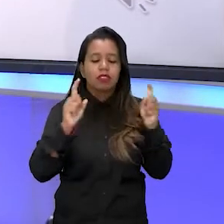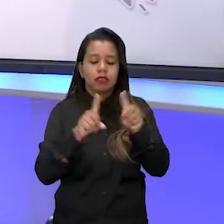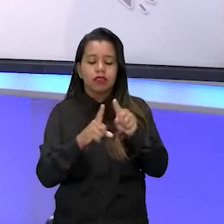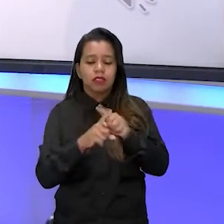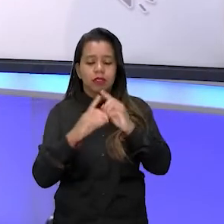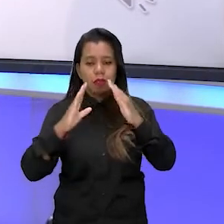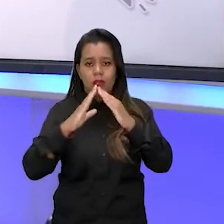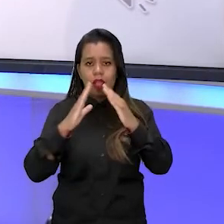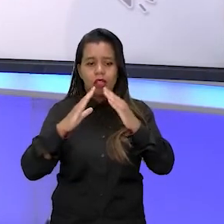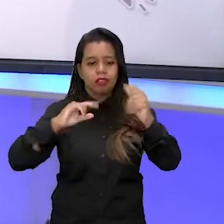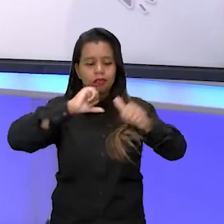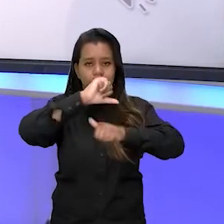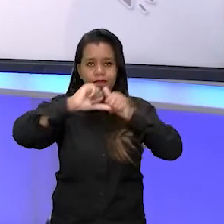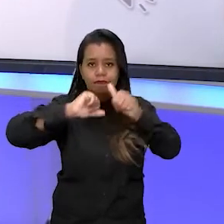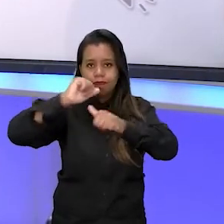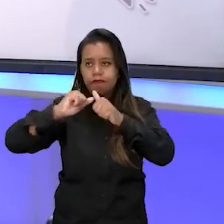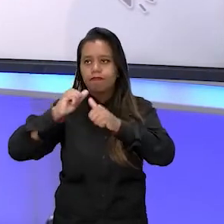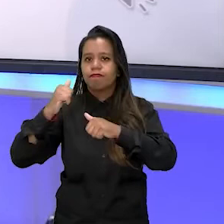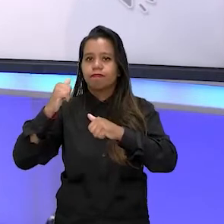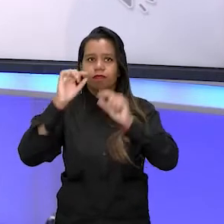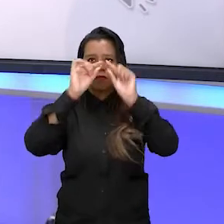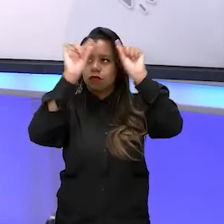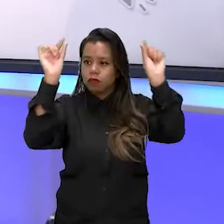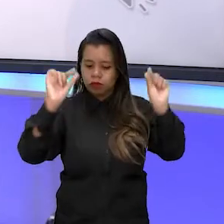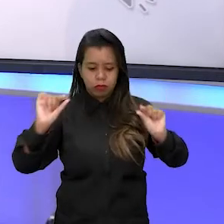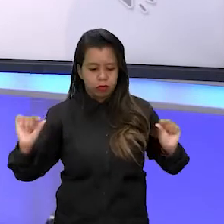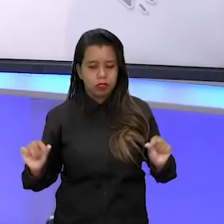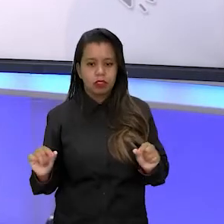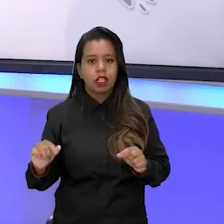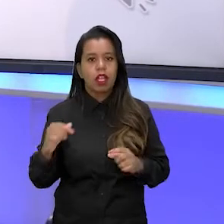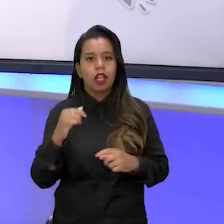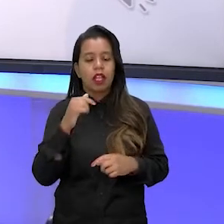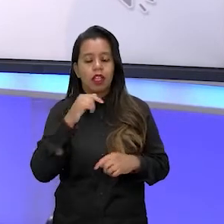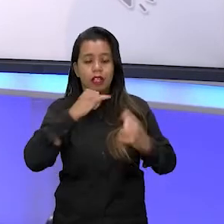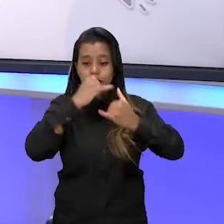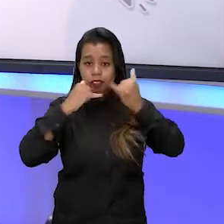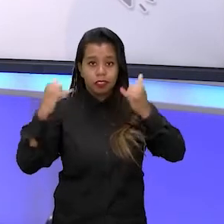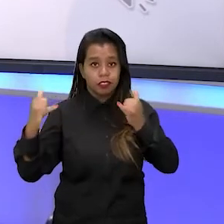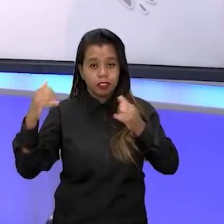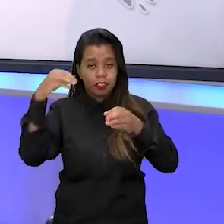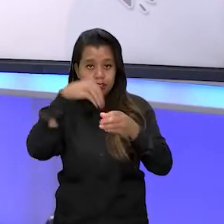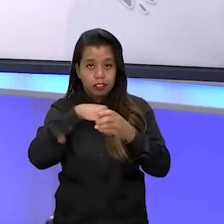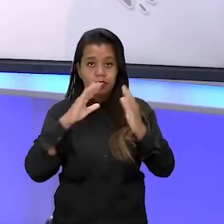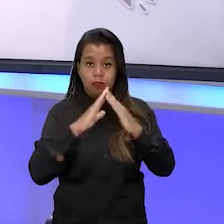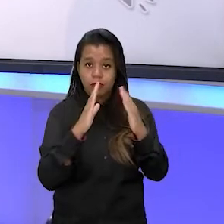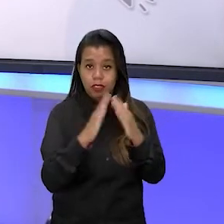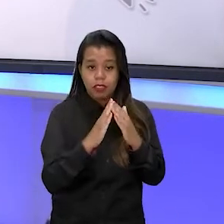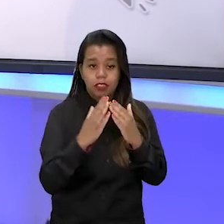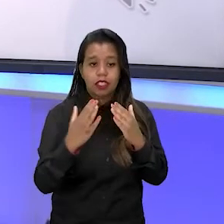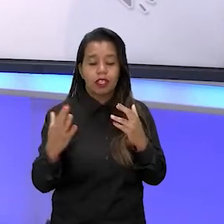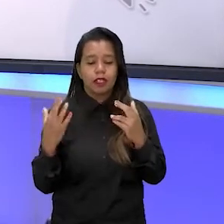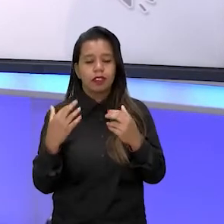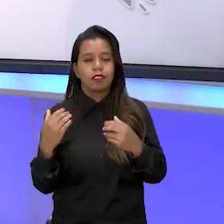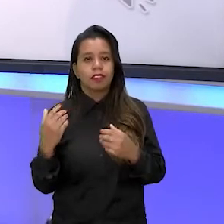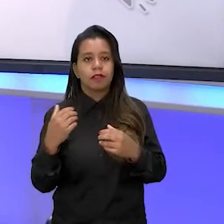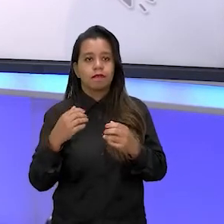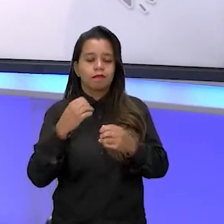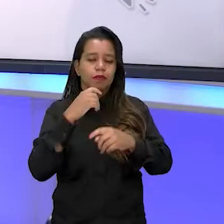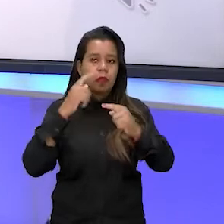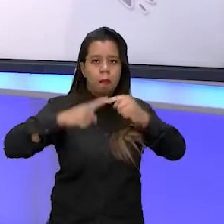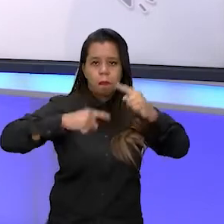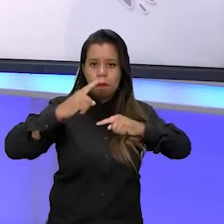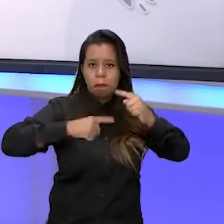exemplo, nas instalações nos circuitos de dentro de uma casa, a escolha de materiais mais eficientes,